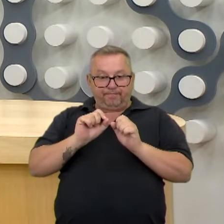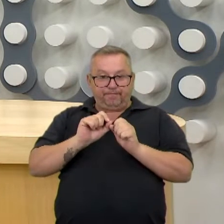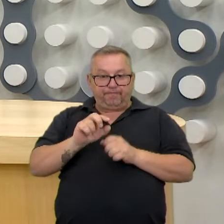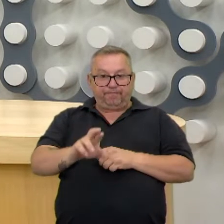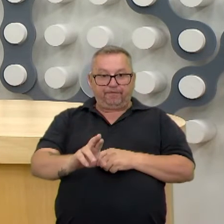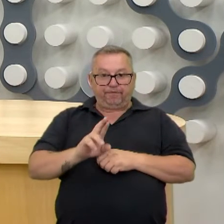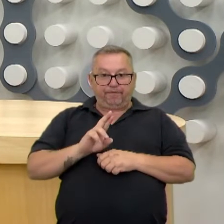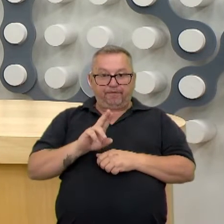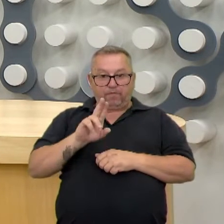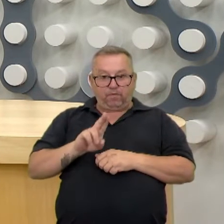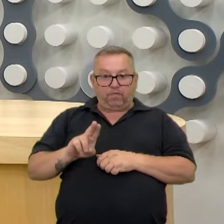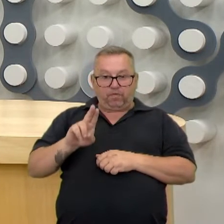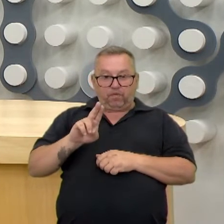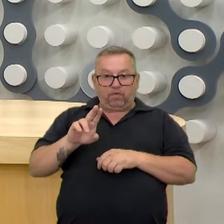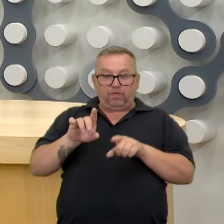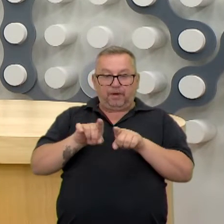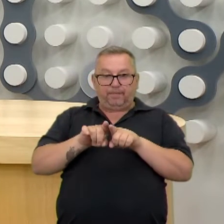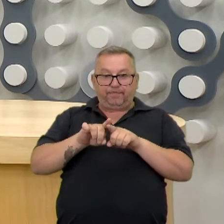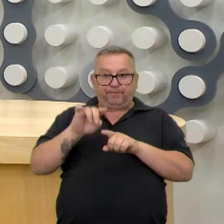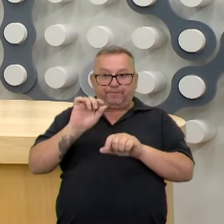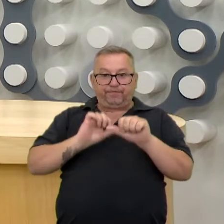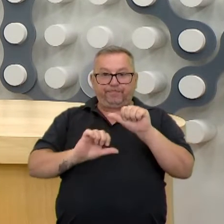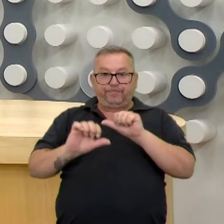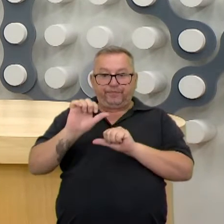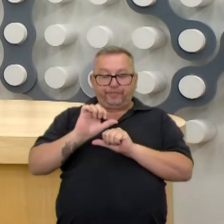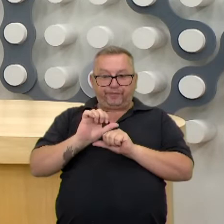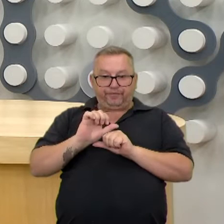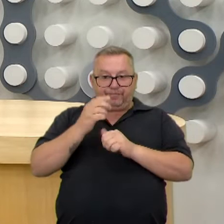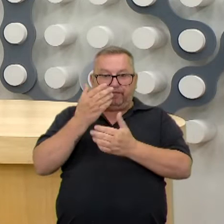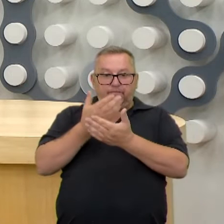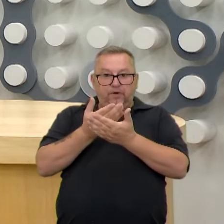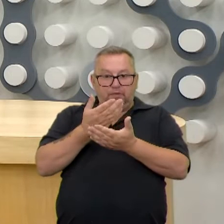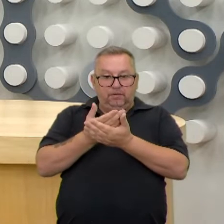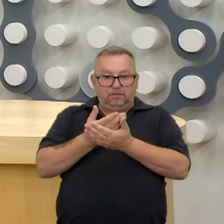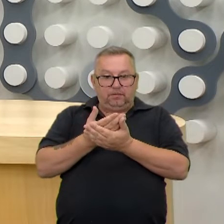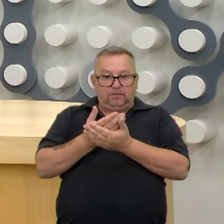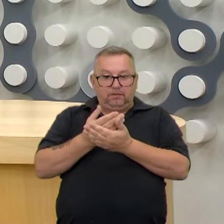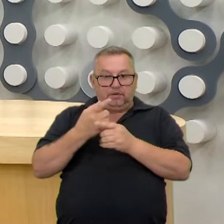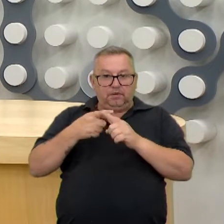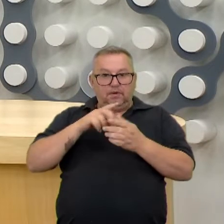resultado aplicado e transformar isso num estudo, né, para